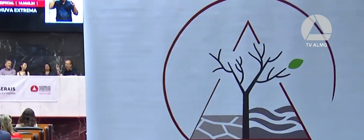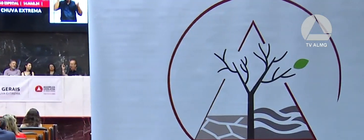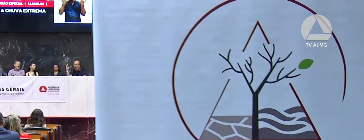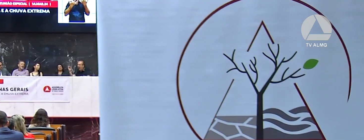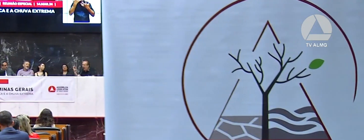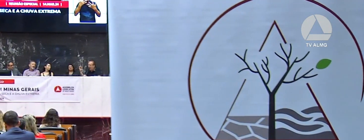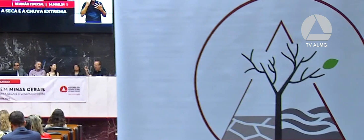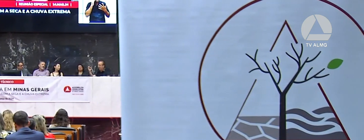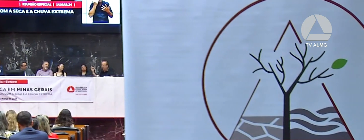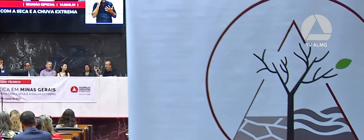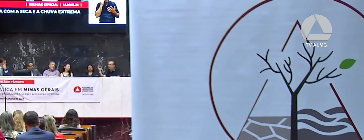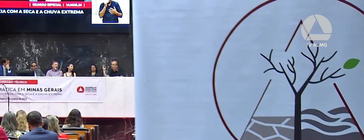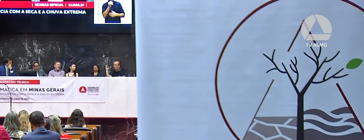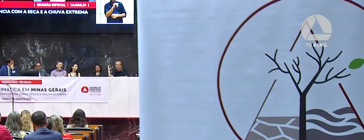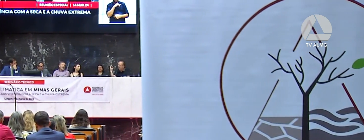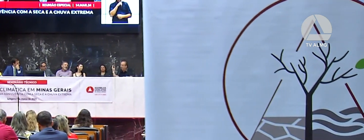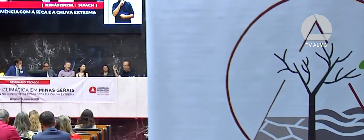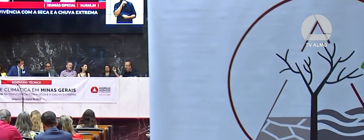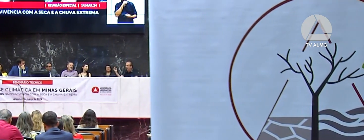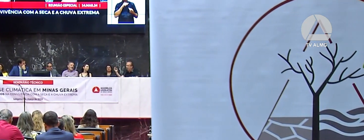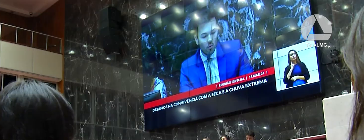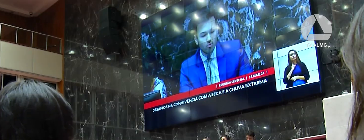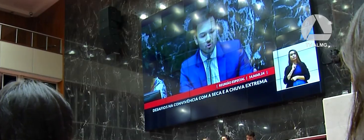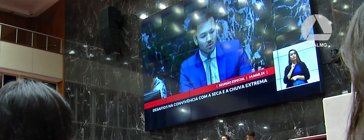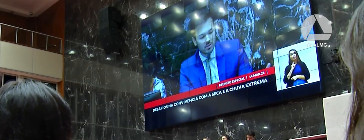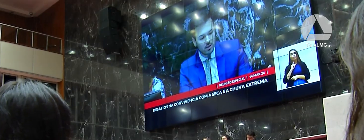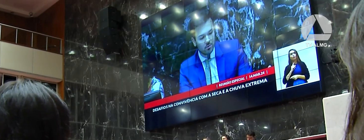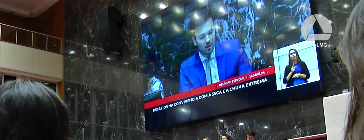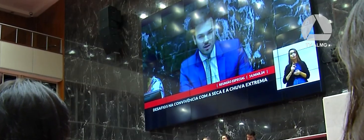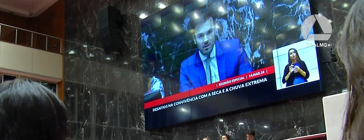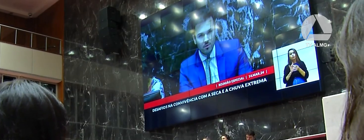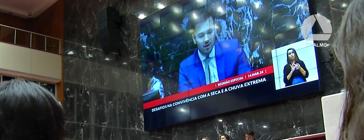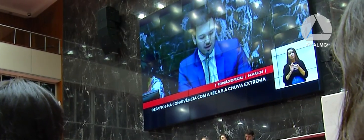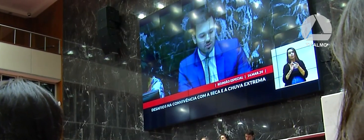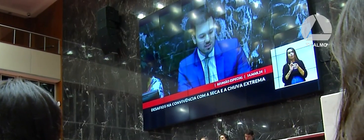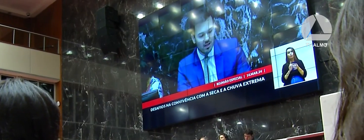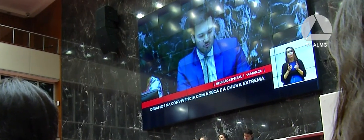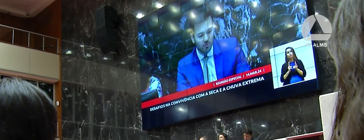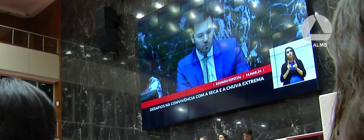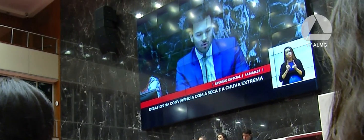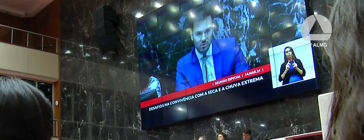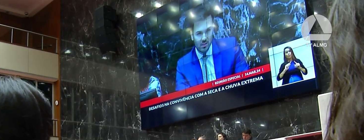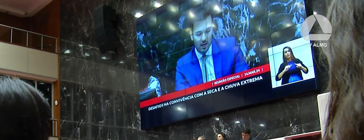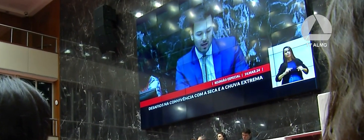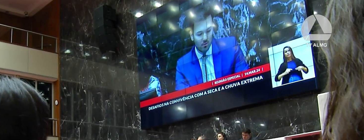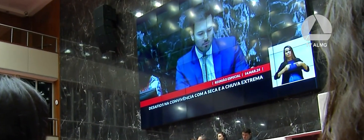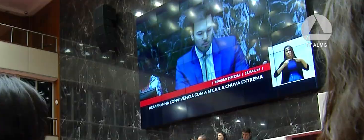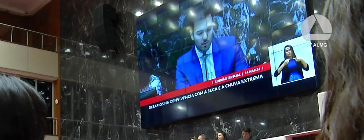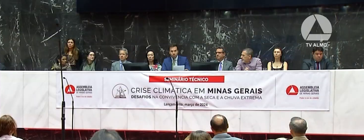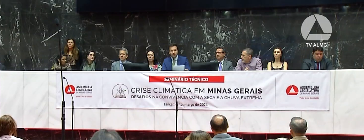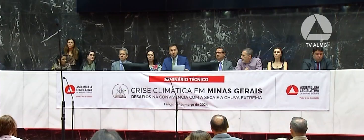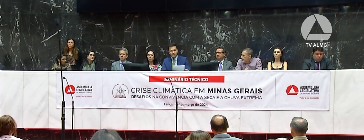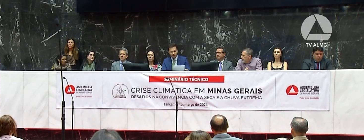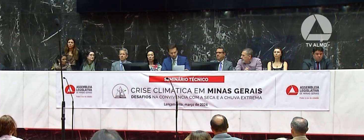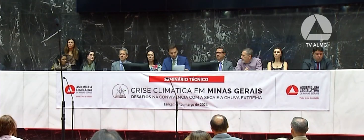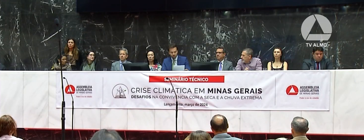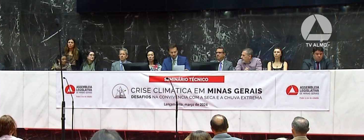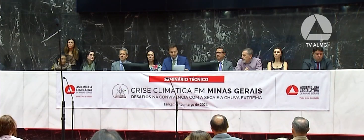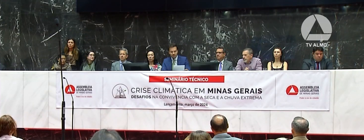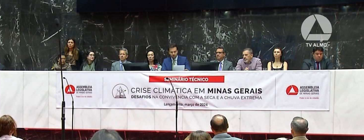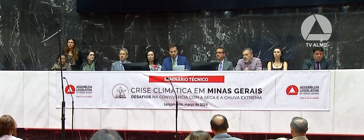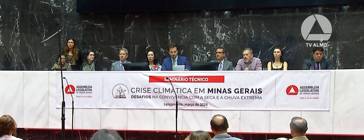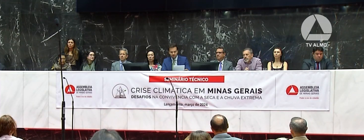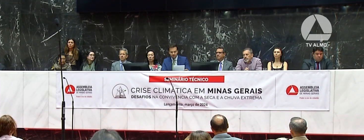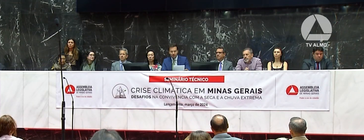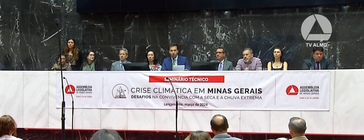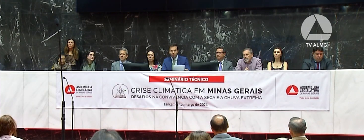prêmio Assembleia de incentivo à inovação é mais uma das ações do Parlamento Mineiro no enfrentamento à crise climática ela se une ao